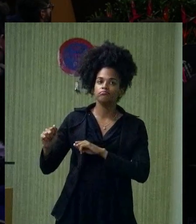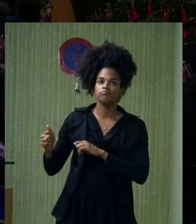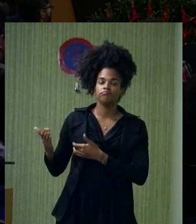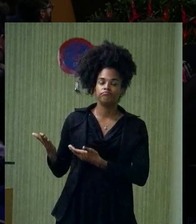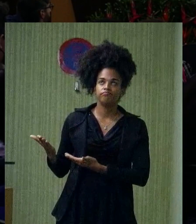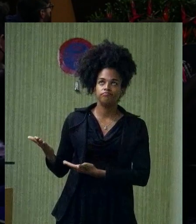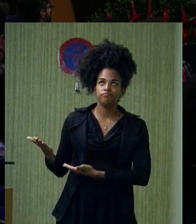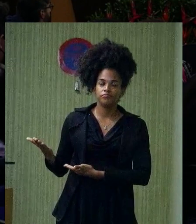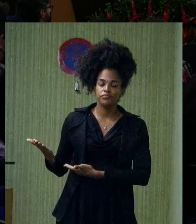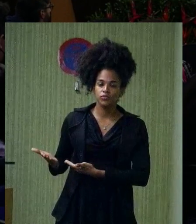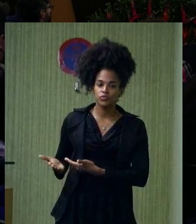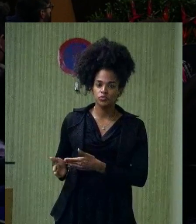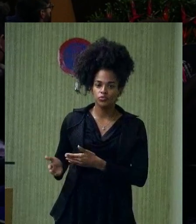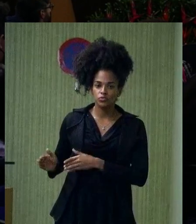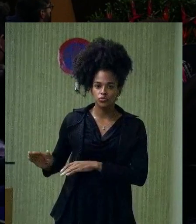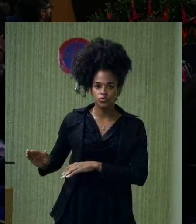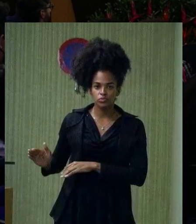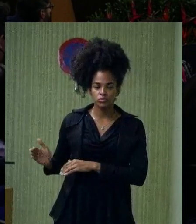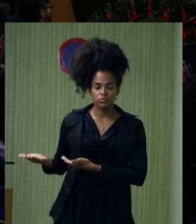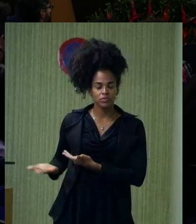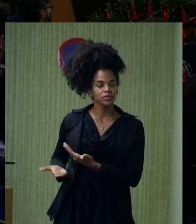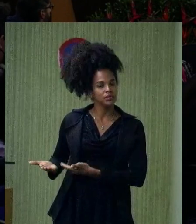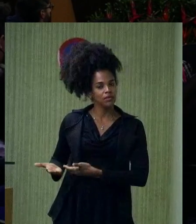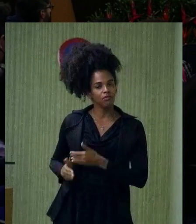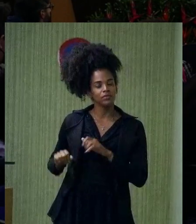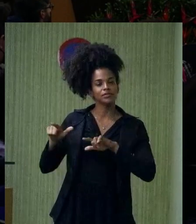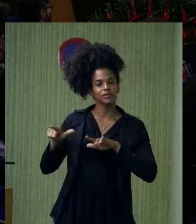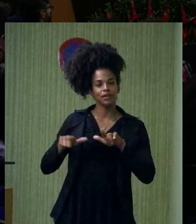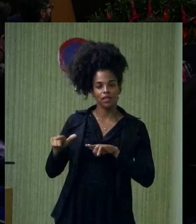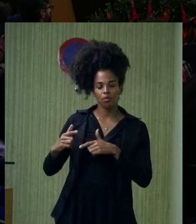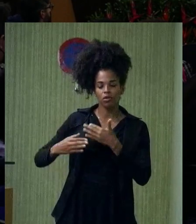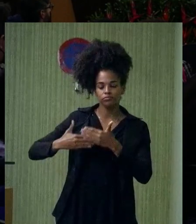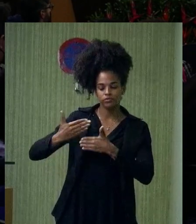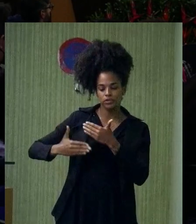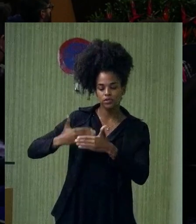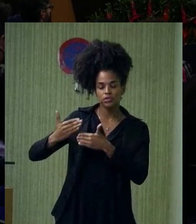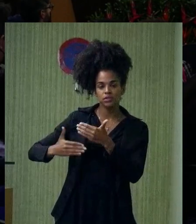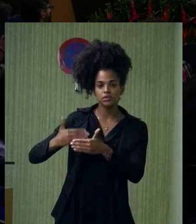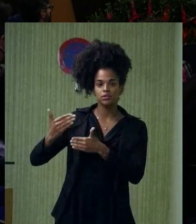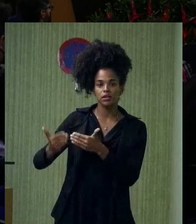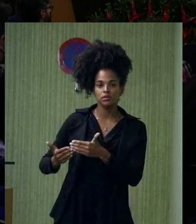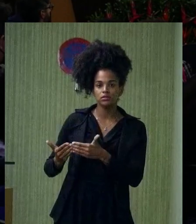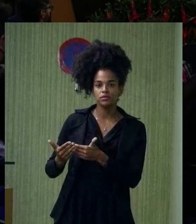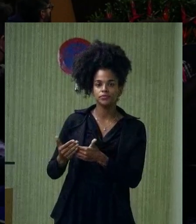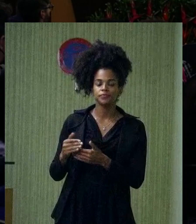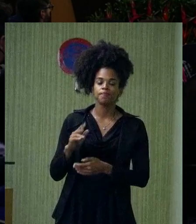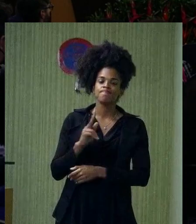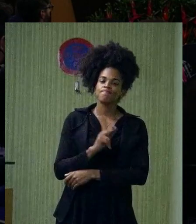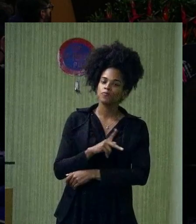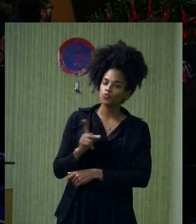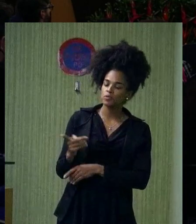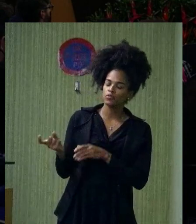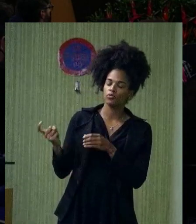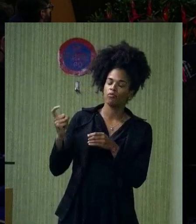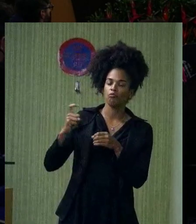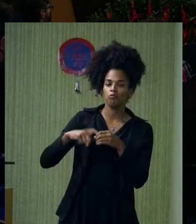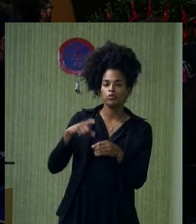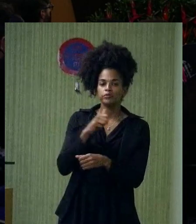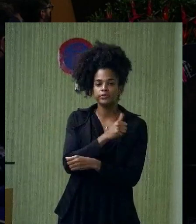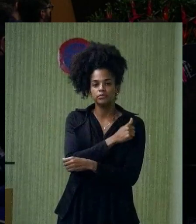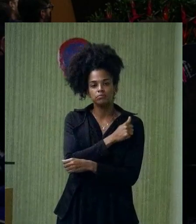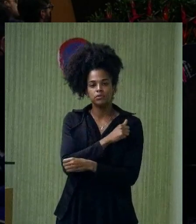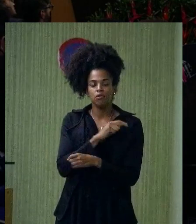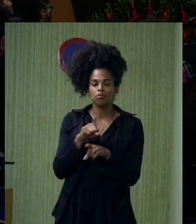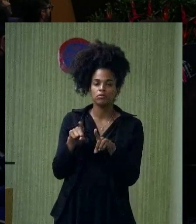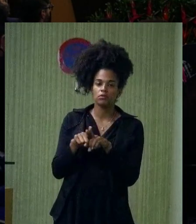reconstrução efetivamente em todos os sentidos aí os professores foram conseguindo retornar para as aulas os alunos